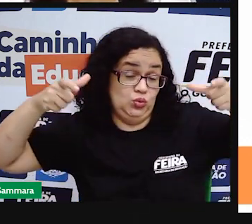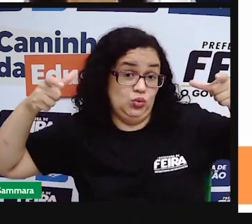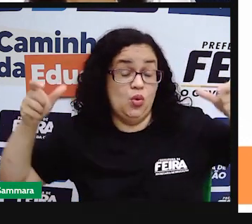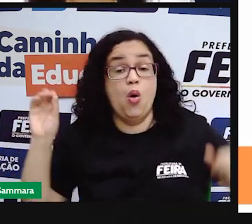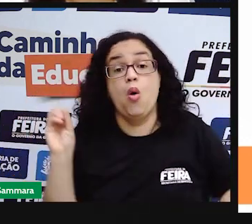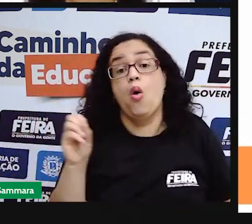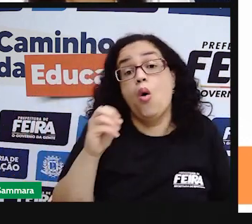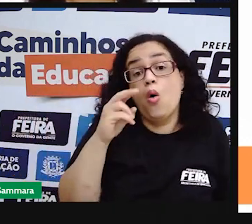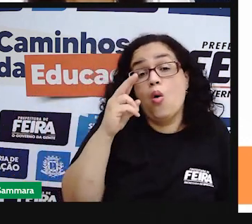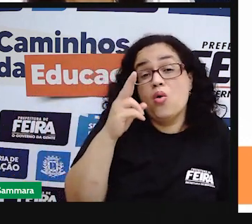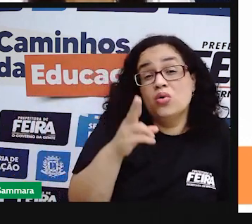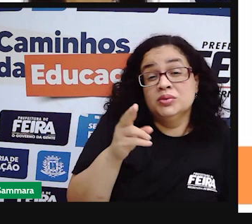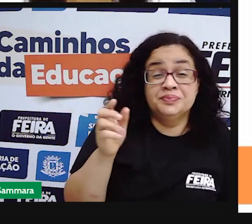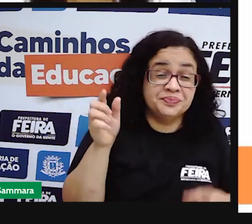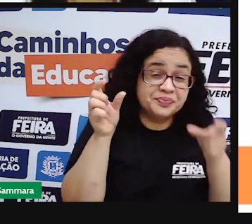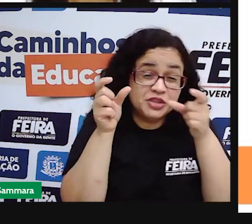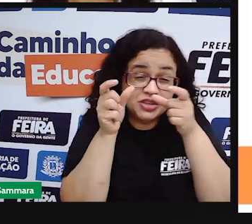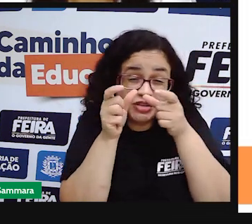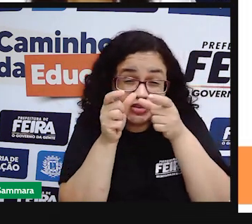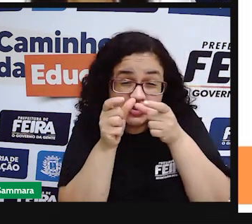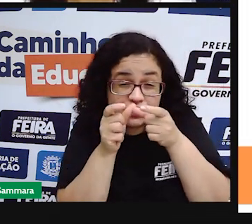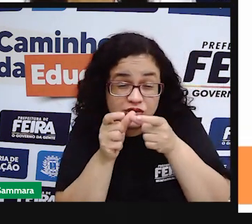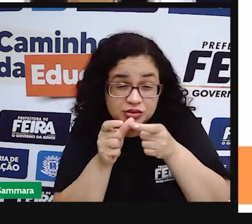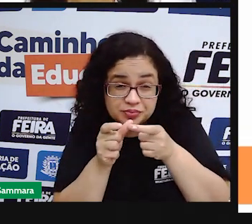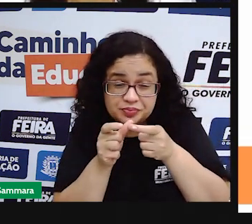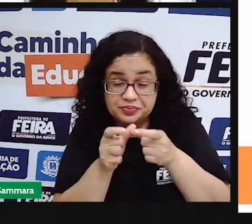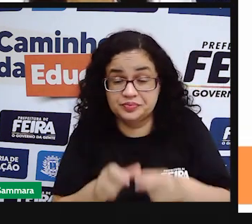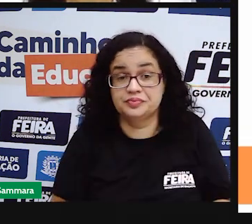ou muito pequena. E isso se dá